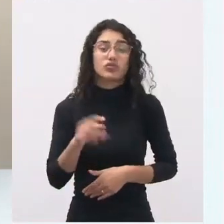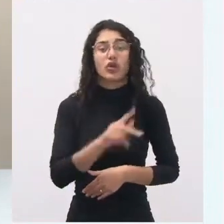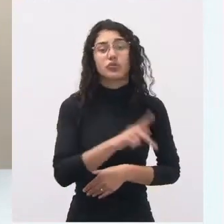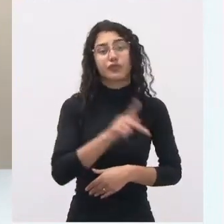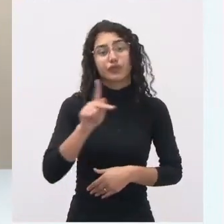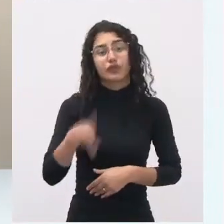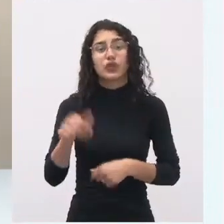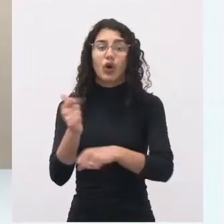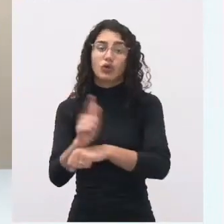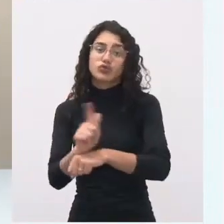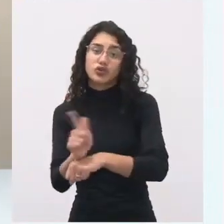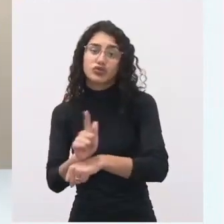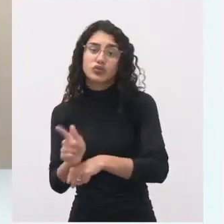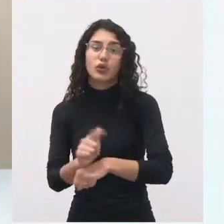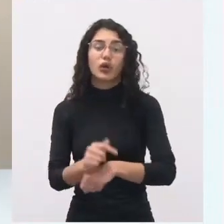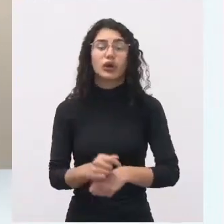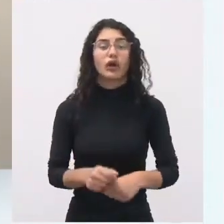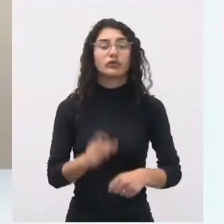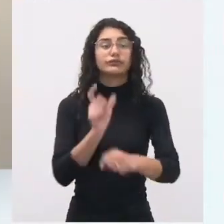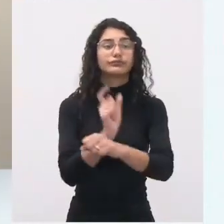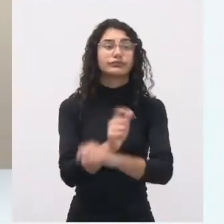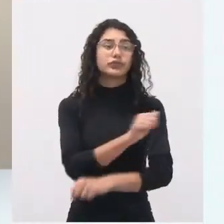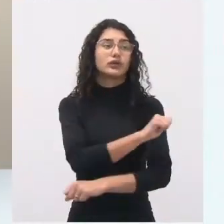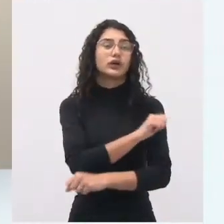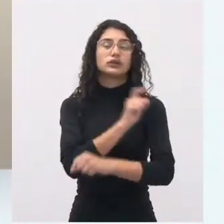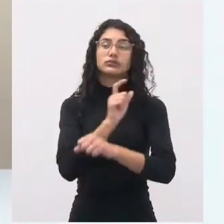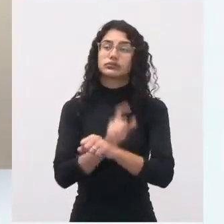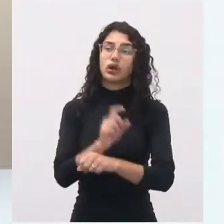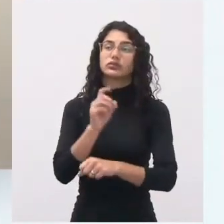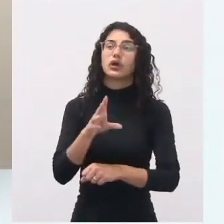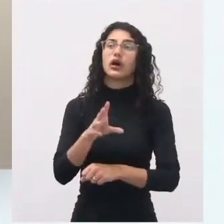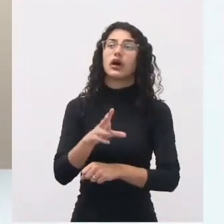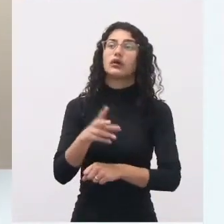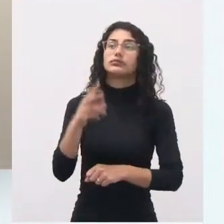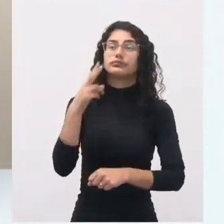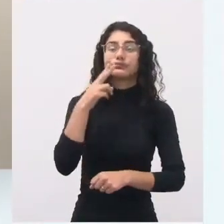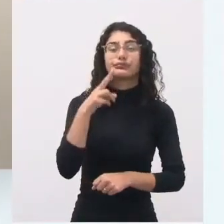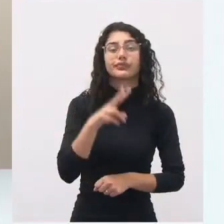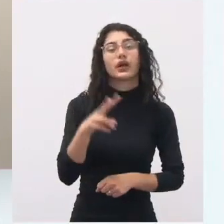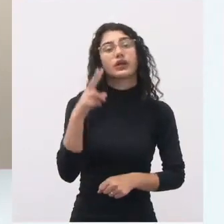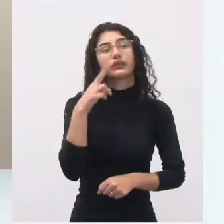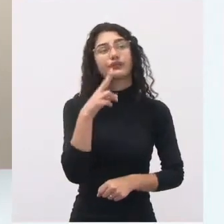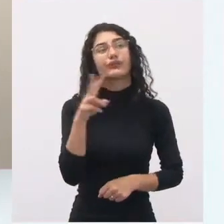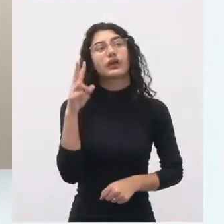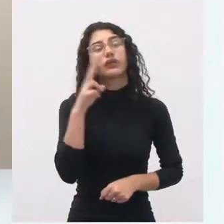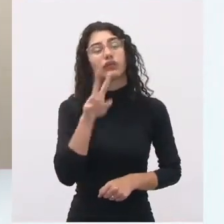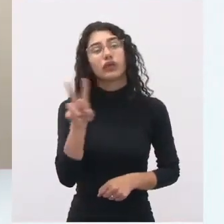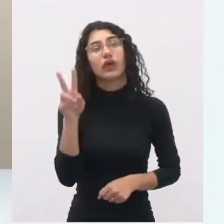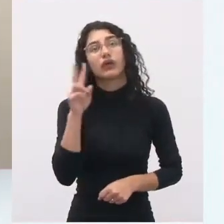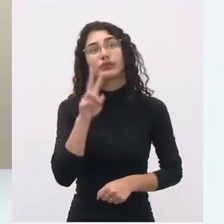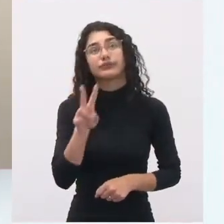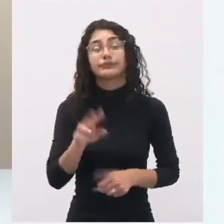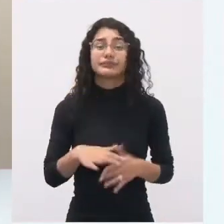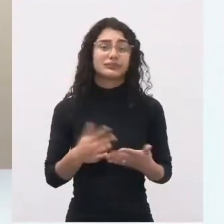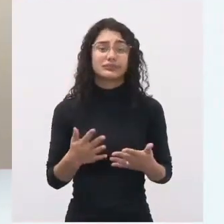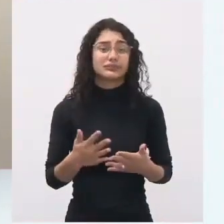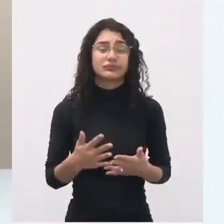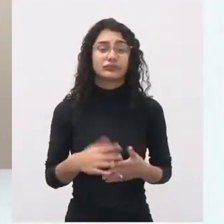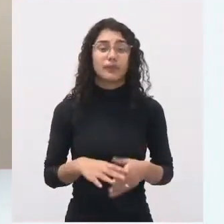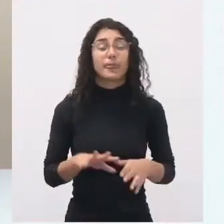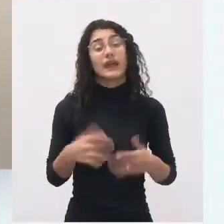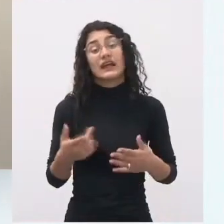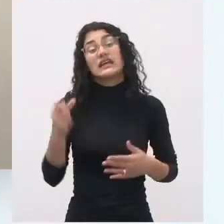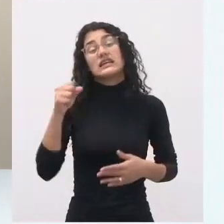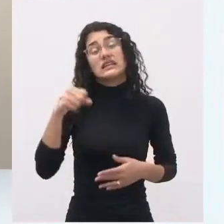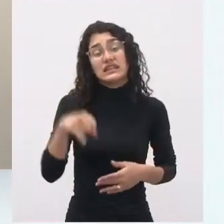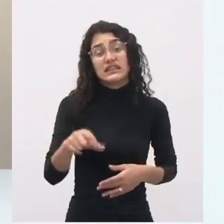das formações, deixá-los parados, apenas ouvindo e recebendo informações. Se eles tiverem essa postura na